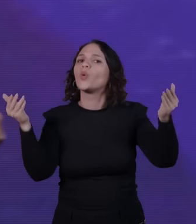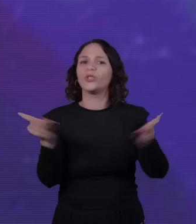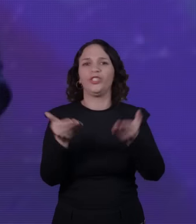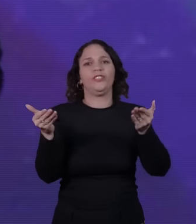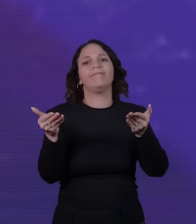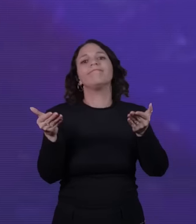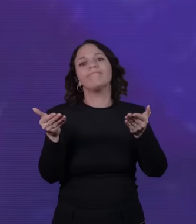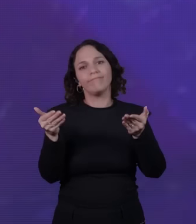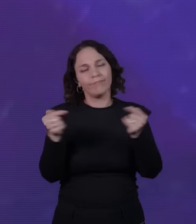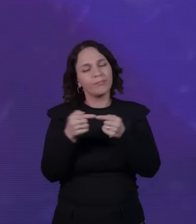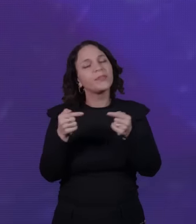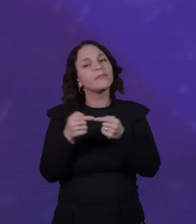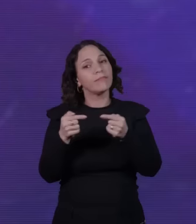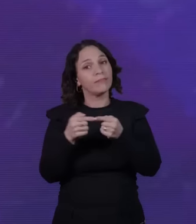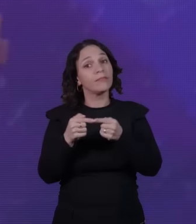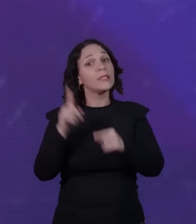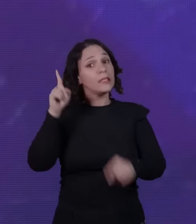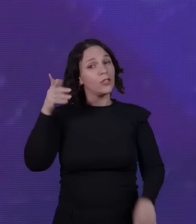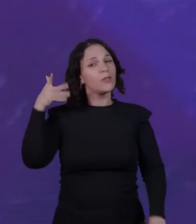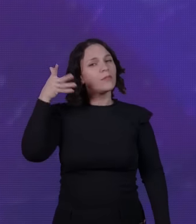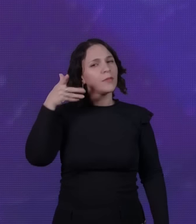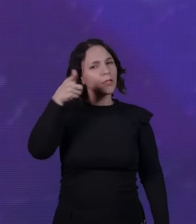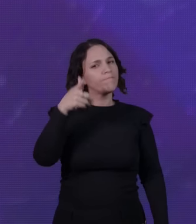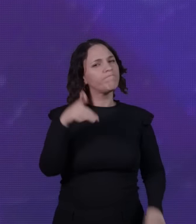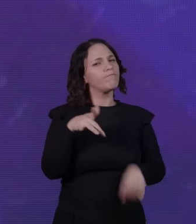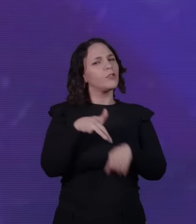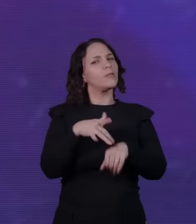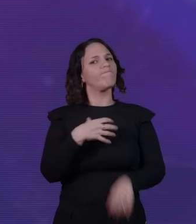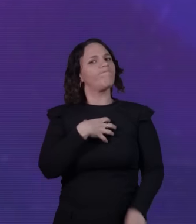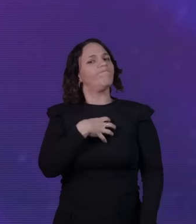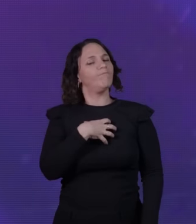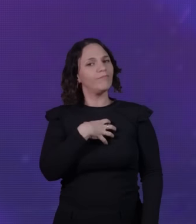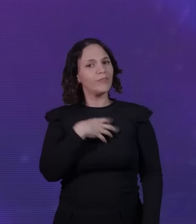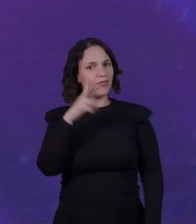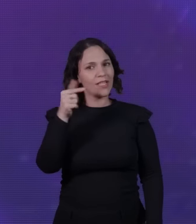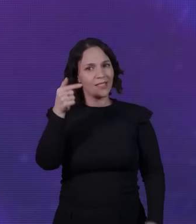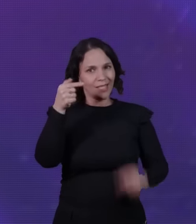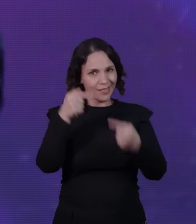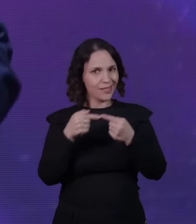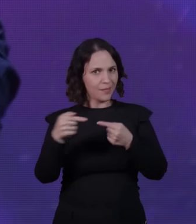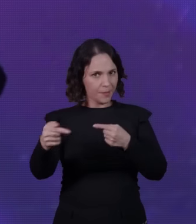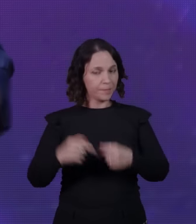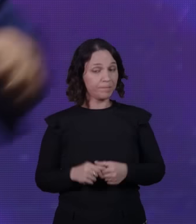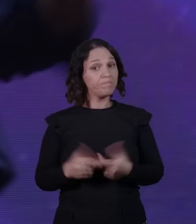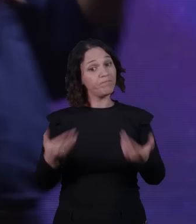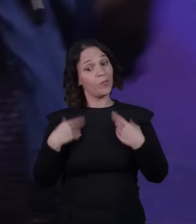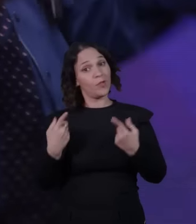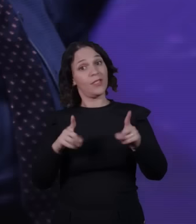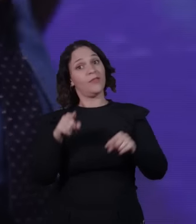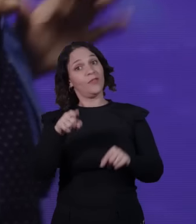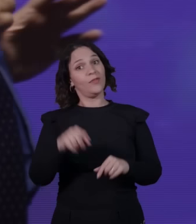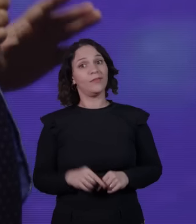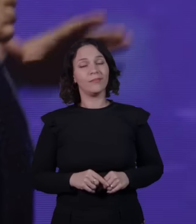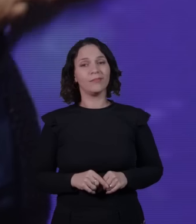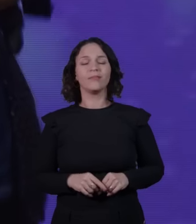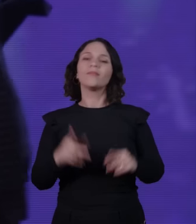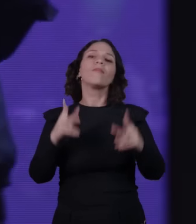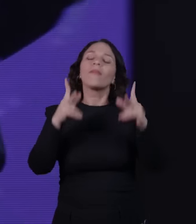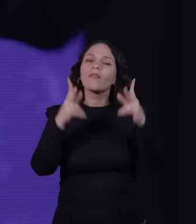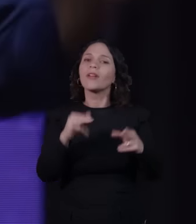dias. E Deus vai falar muito com você e comigo ao longo dessas sete semanas. Então, quero te desafiar. Faça isso como uma